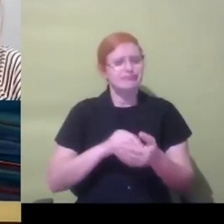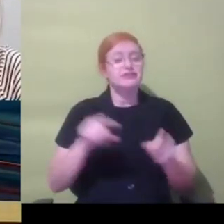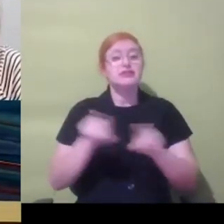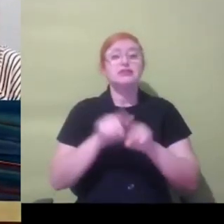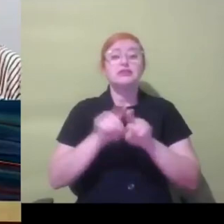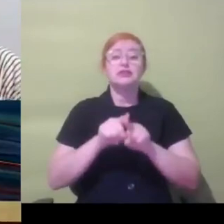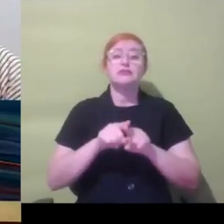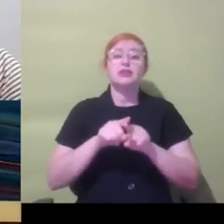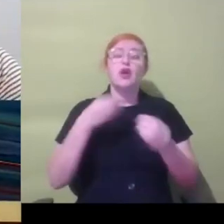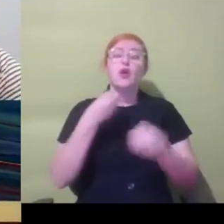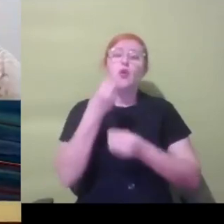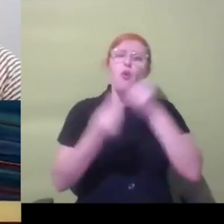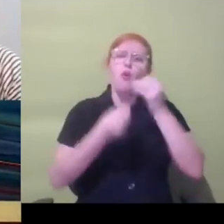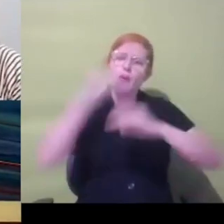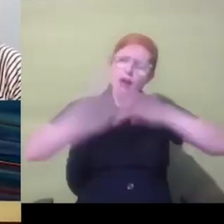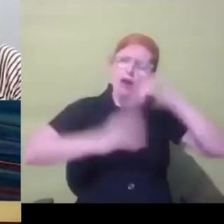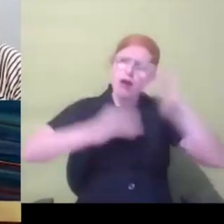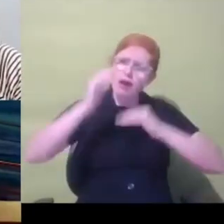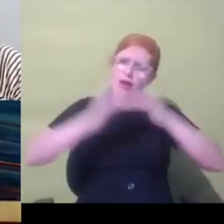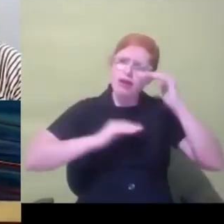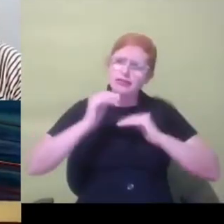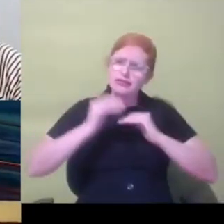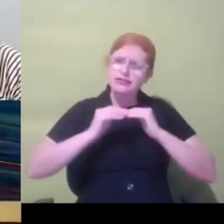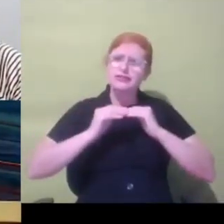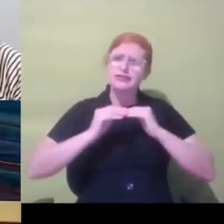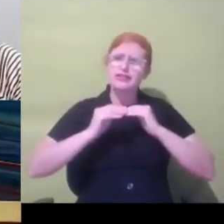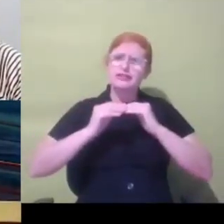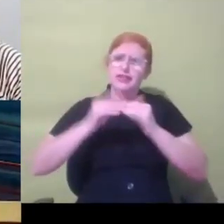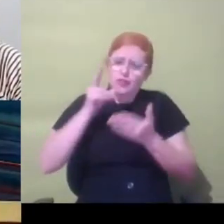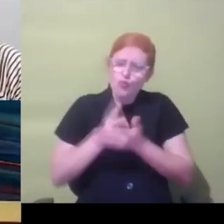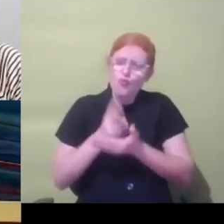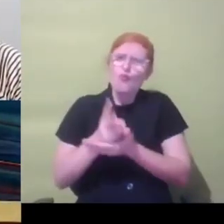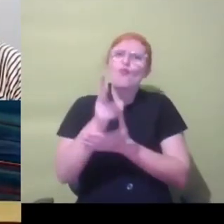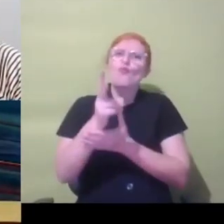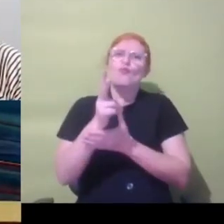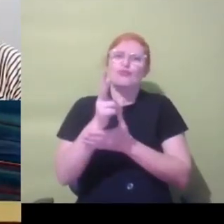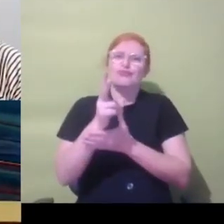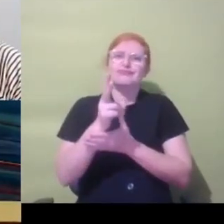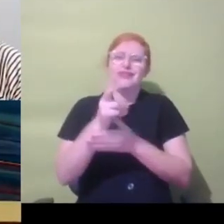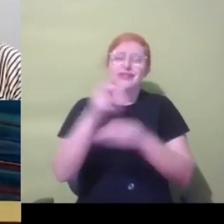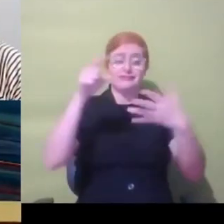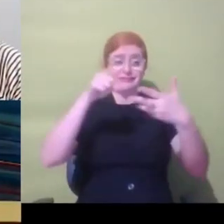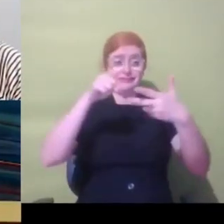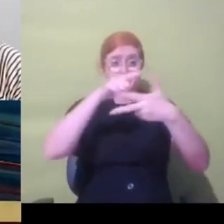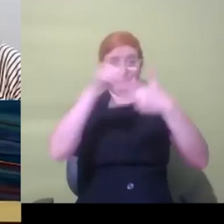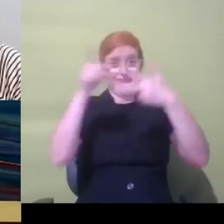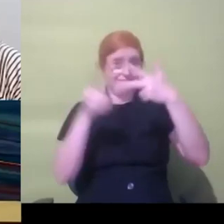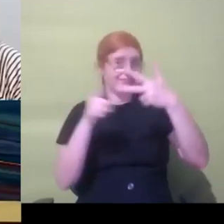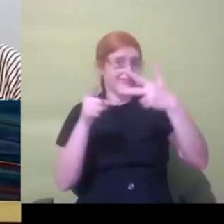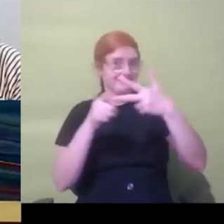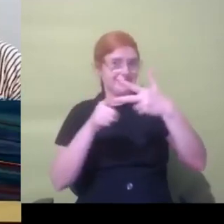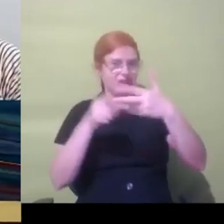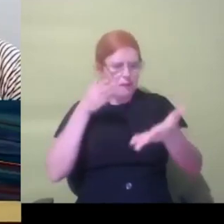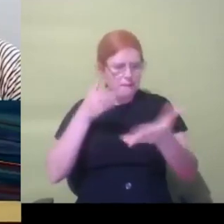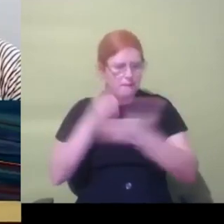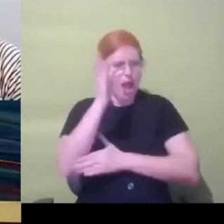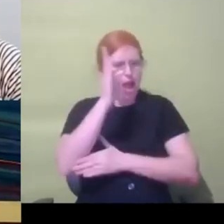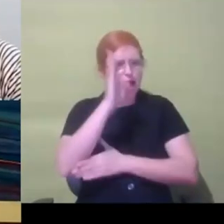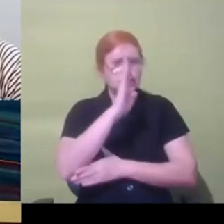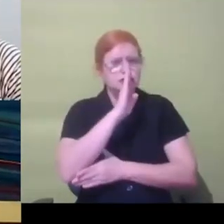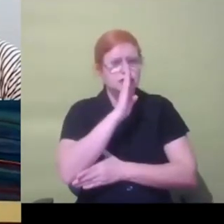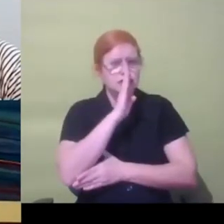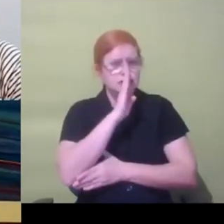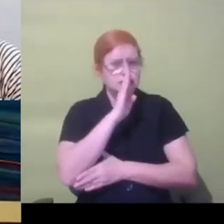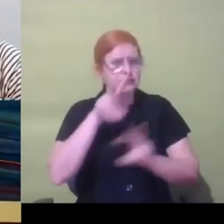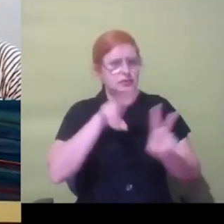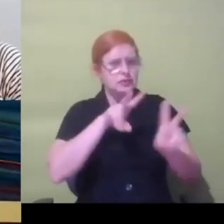é que a gente, a partir desse alicerce, consegue construir, né? E aí vem a terceira trilha, que é Rompendo com os Silêncios, que é uma